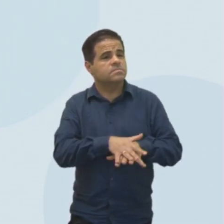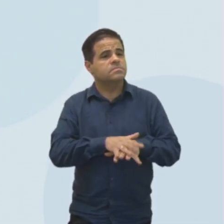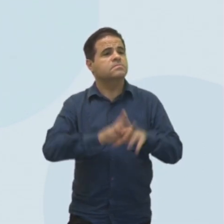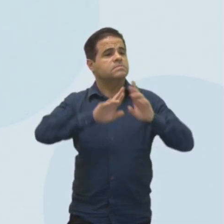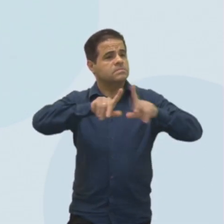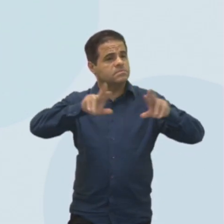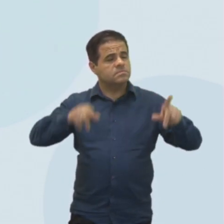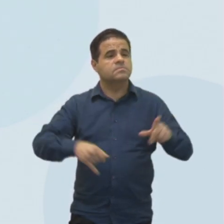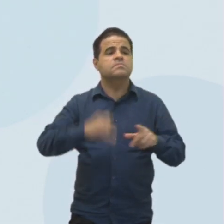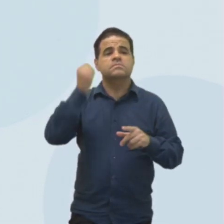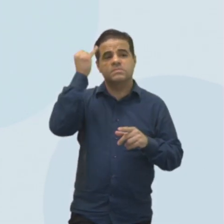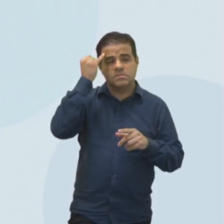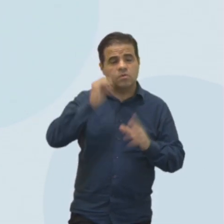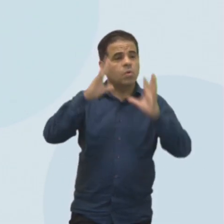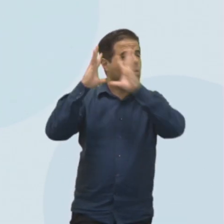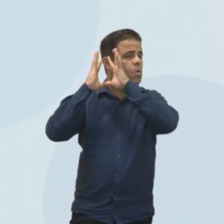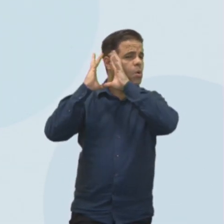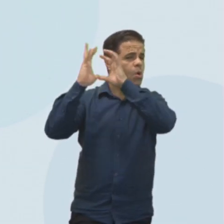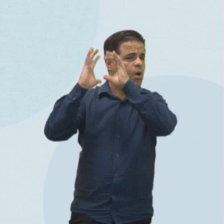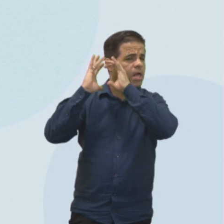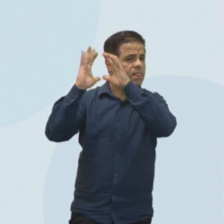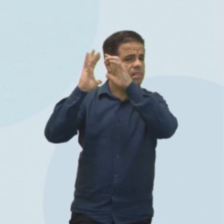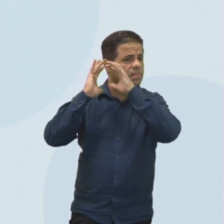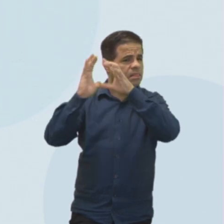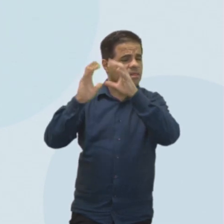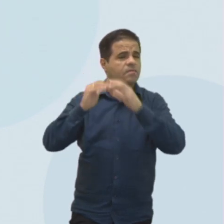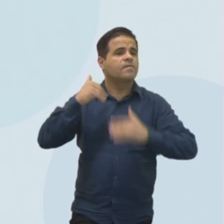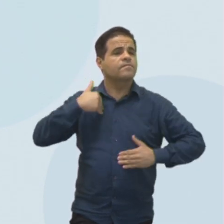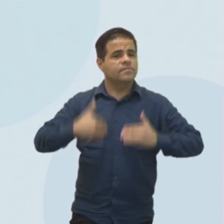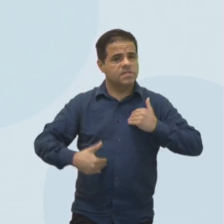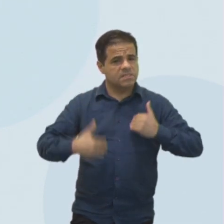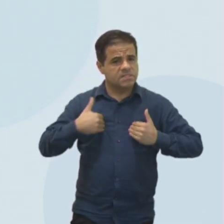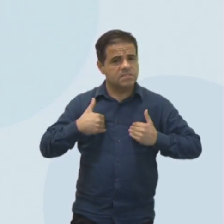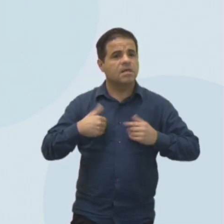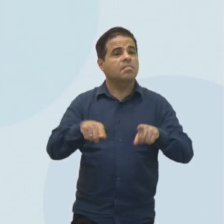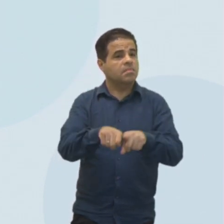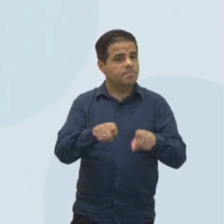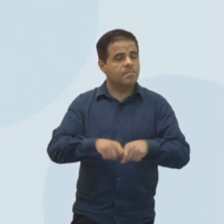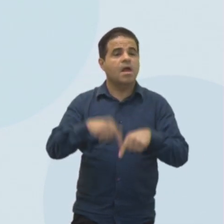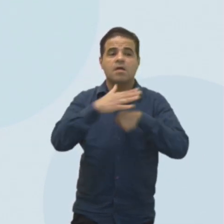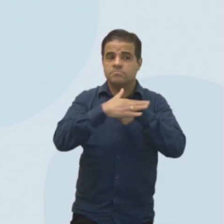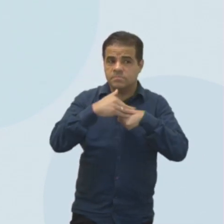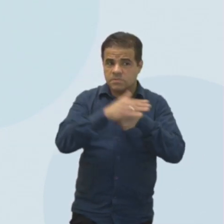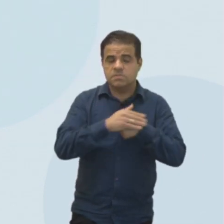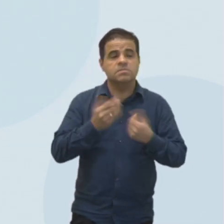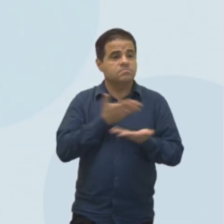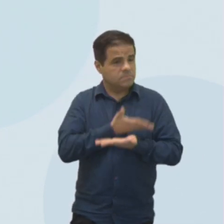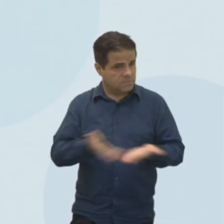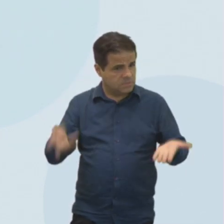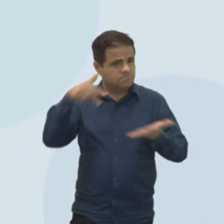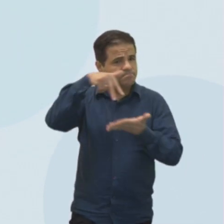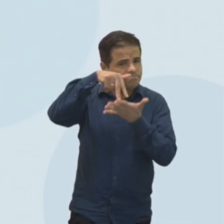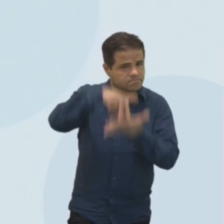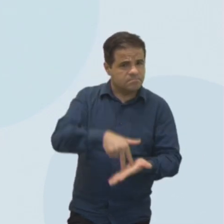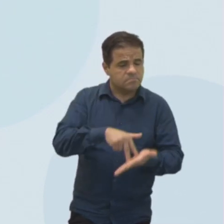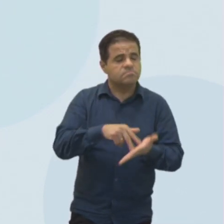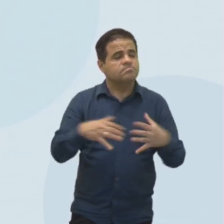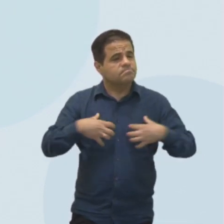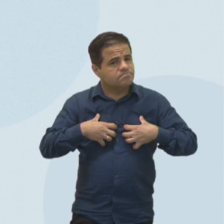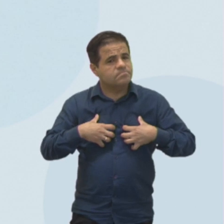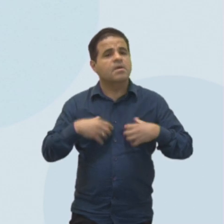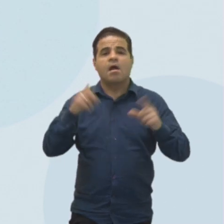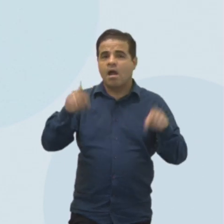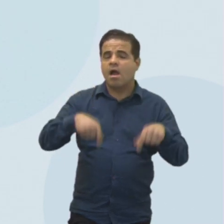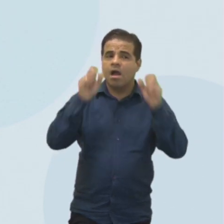dimensões intelectual, cognitiva, física e afetiva. E esse protagonismo juvenil, e também o discente,